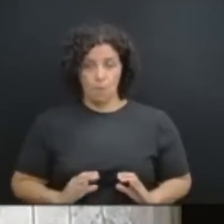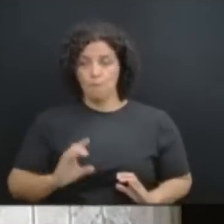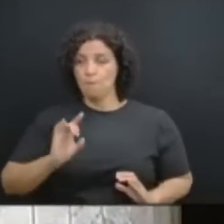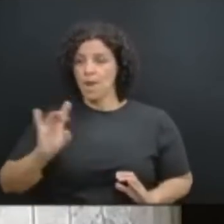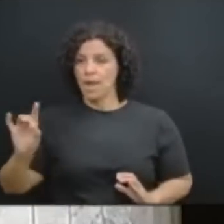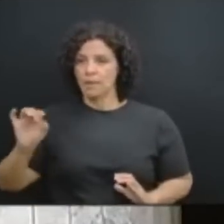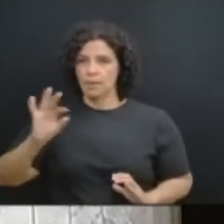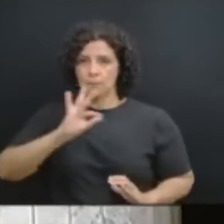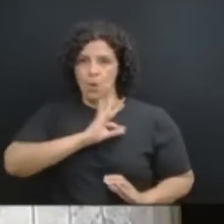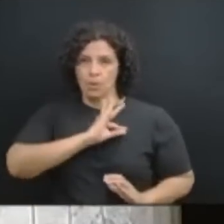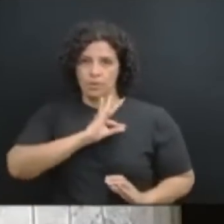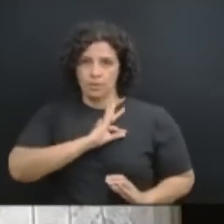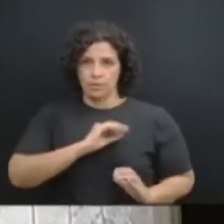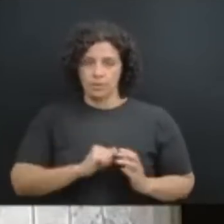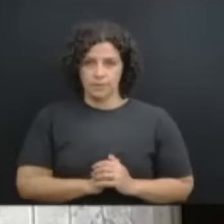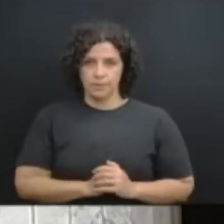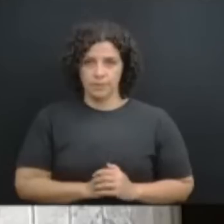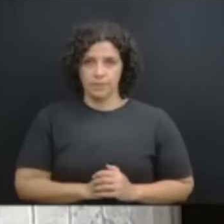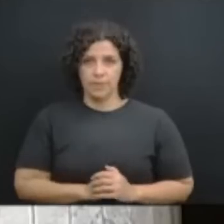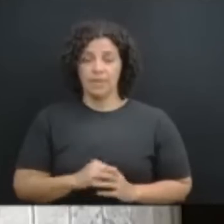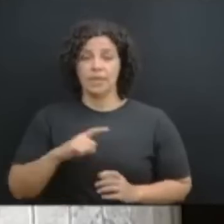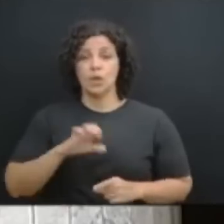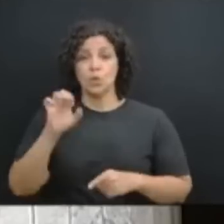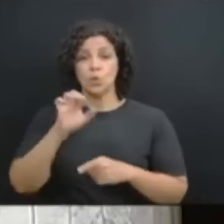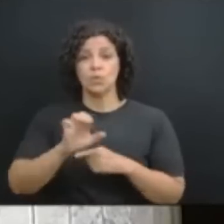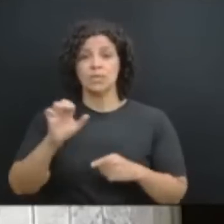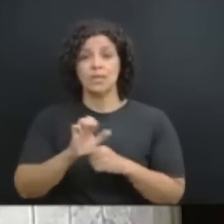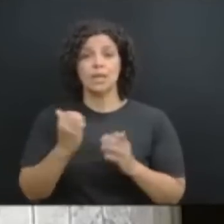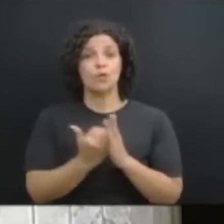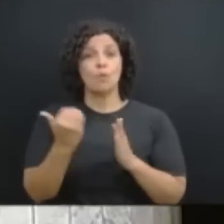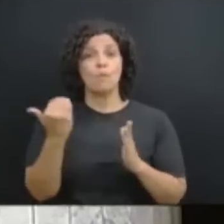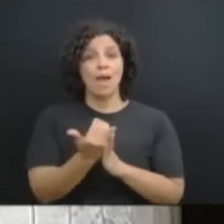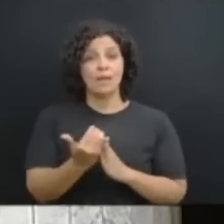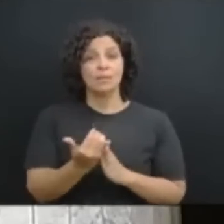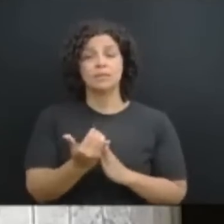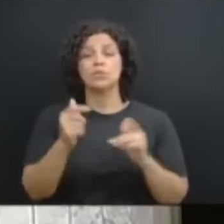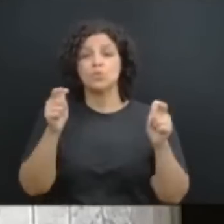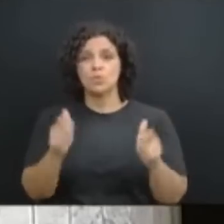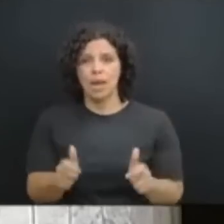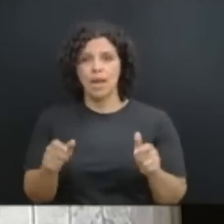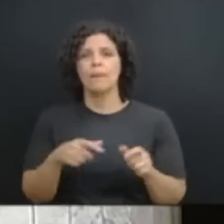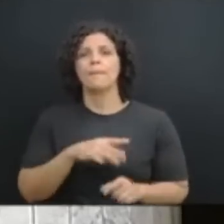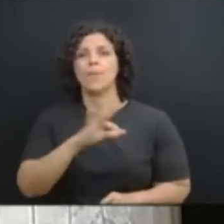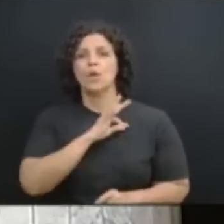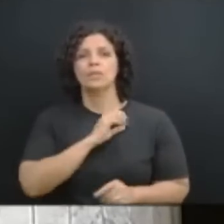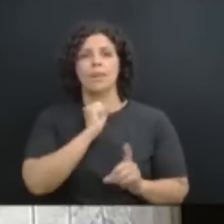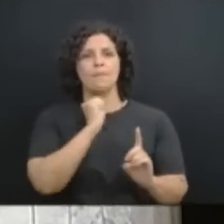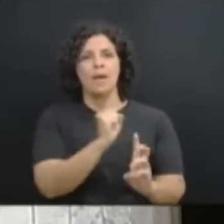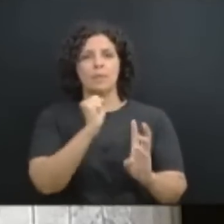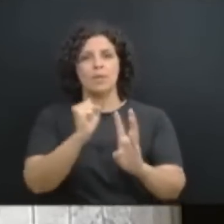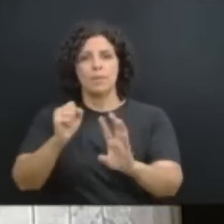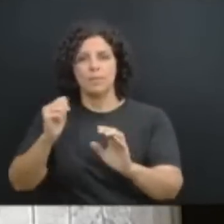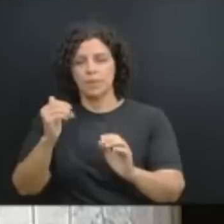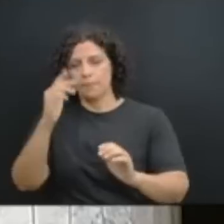policial. Os 2 estados onde a polícia mais mata no Brasil,